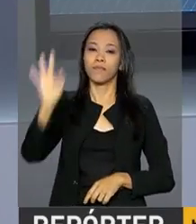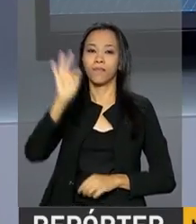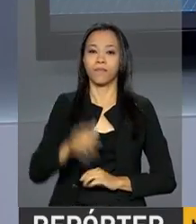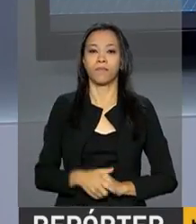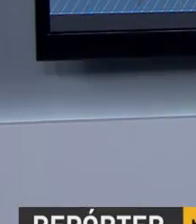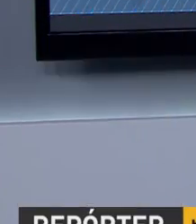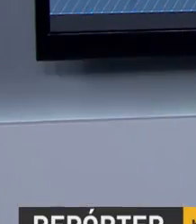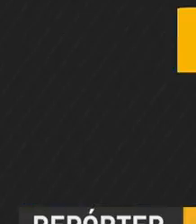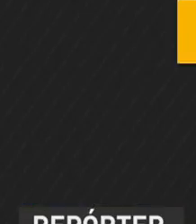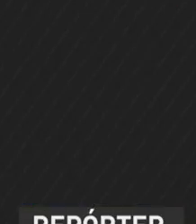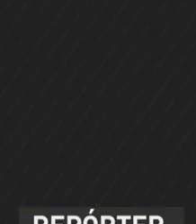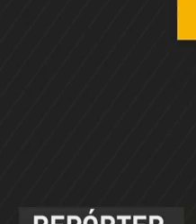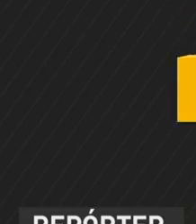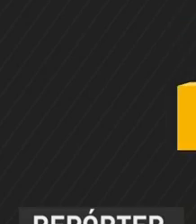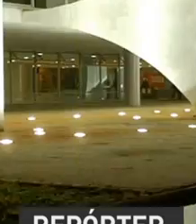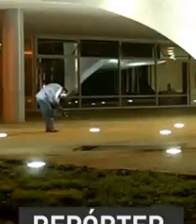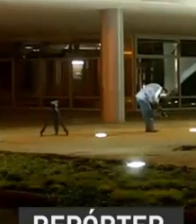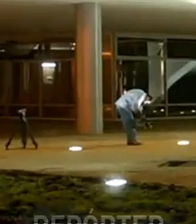Federal